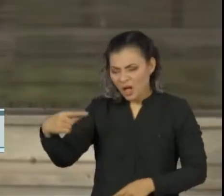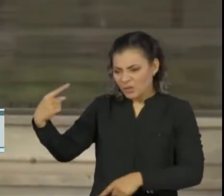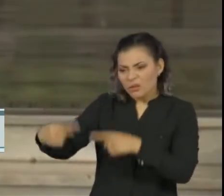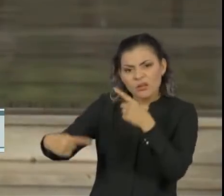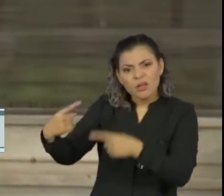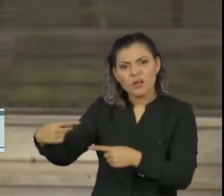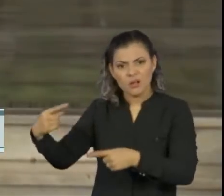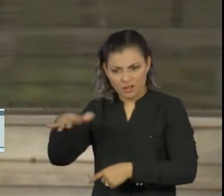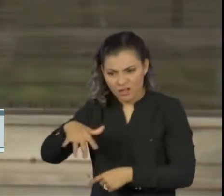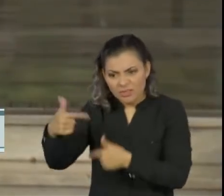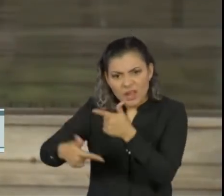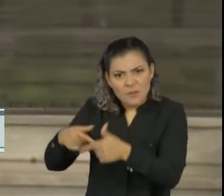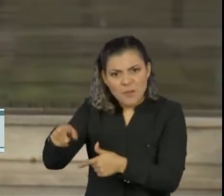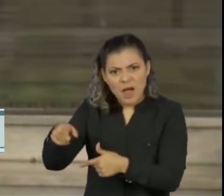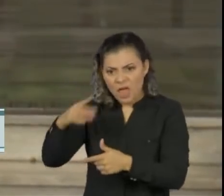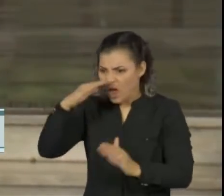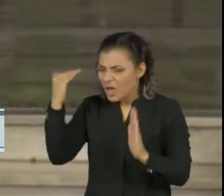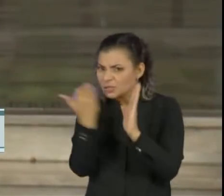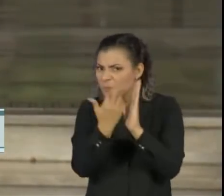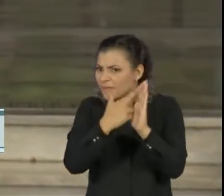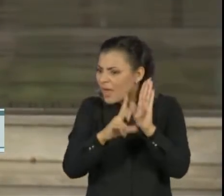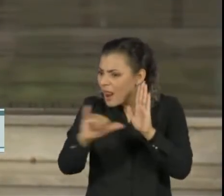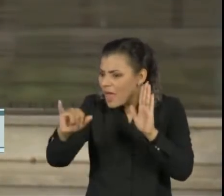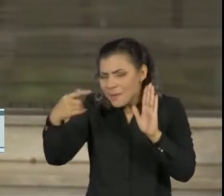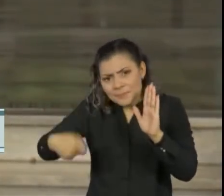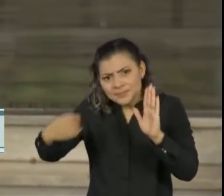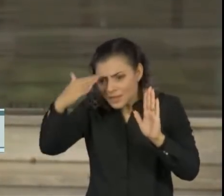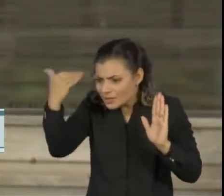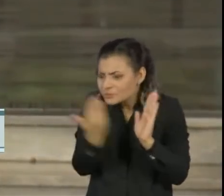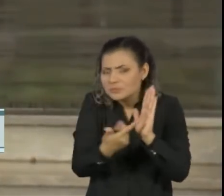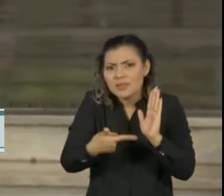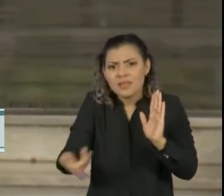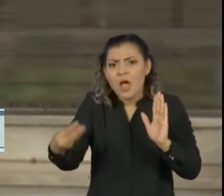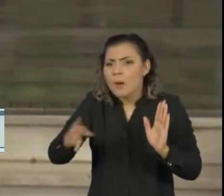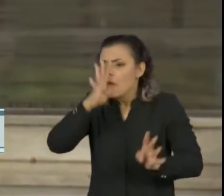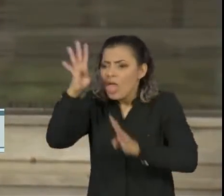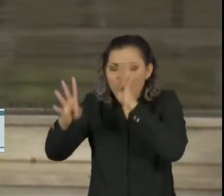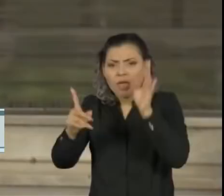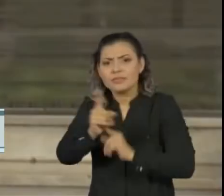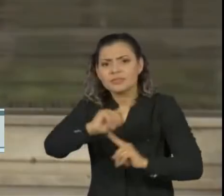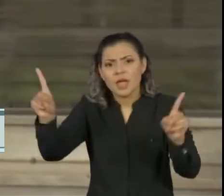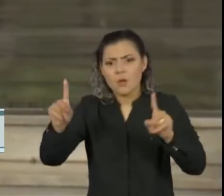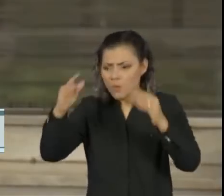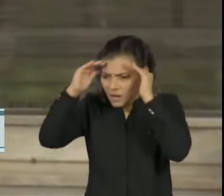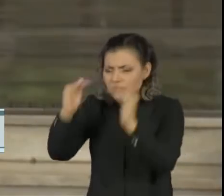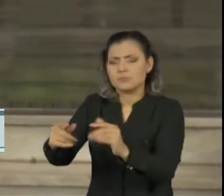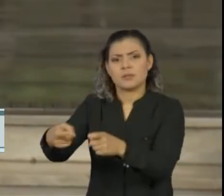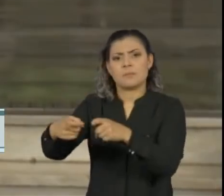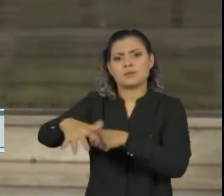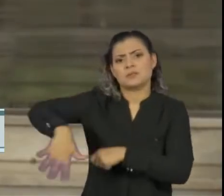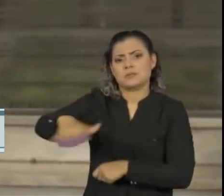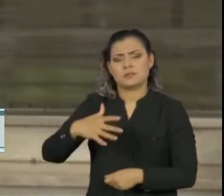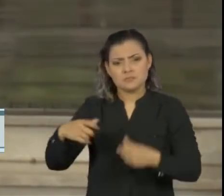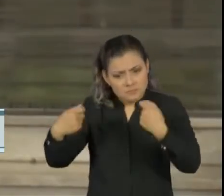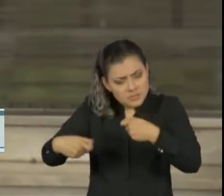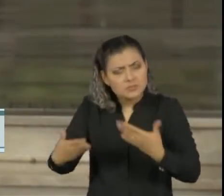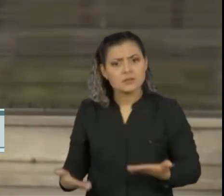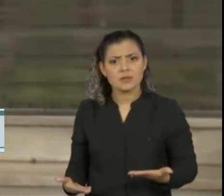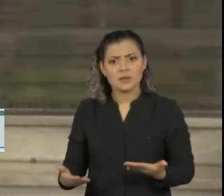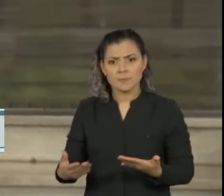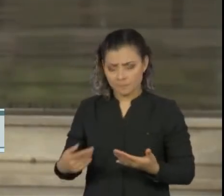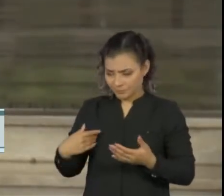desrespeitar a lei, desrespeitar a doença e desrespeitar a medicina. Um mandato não